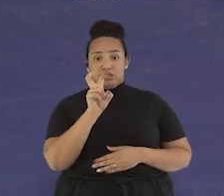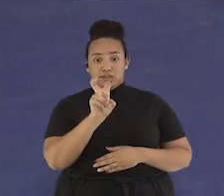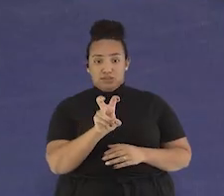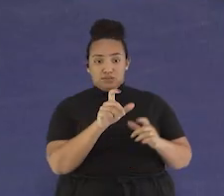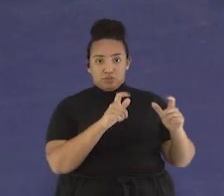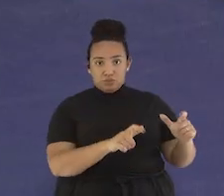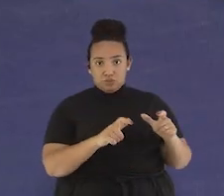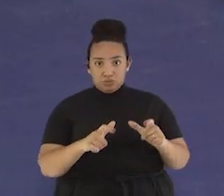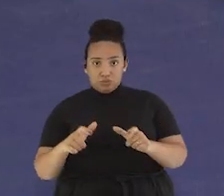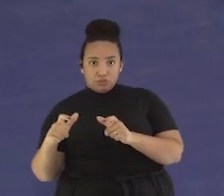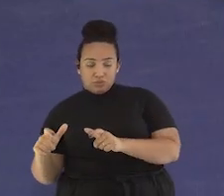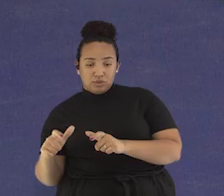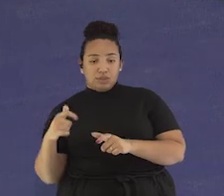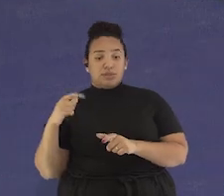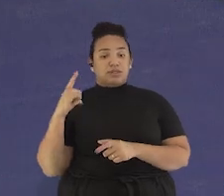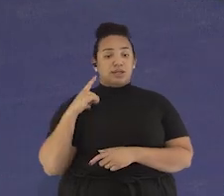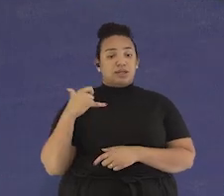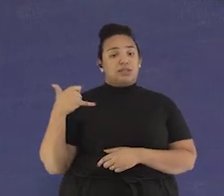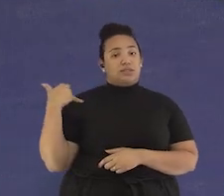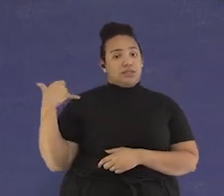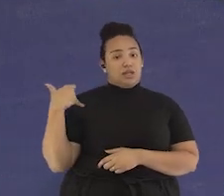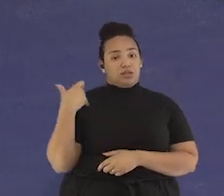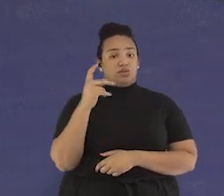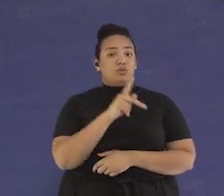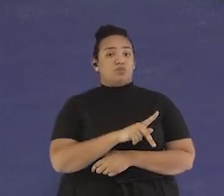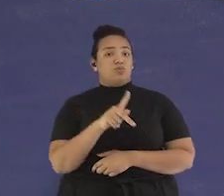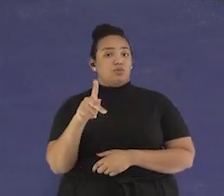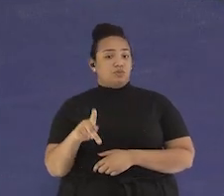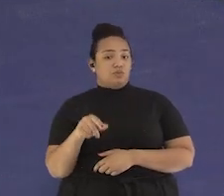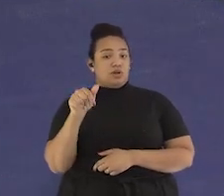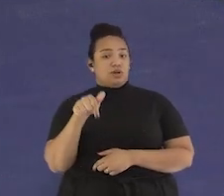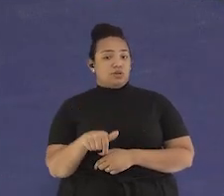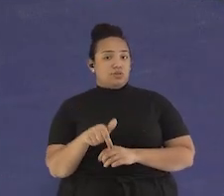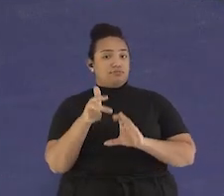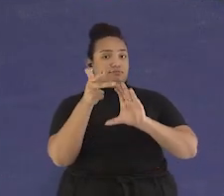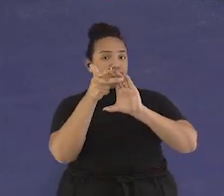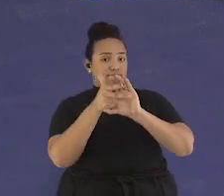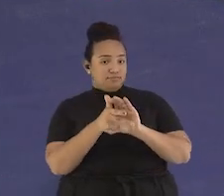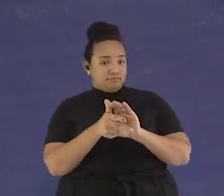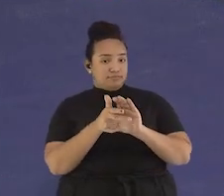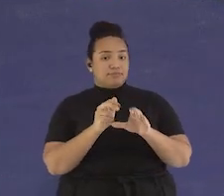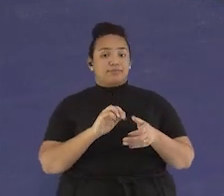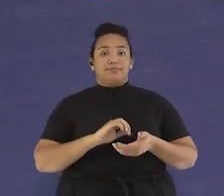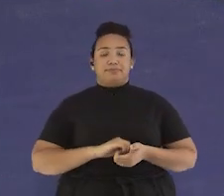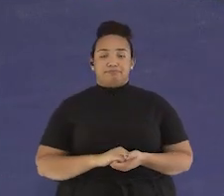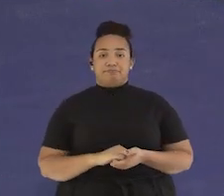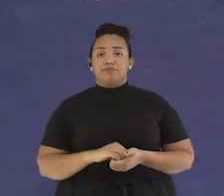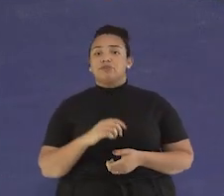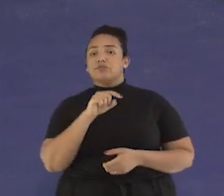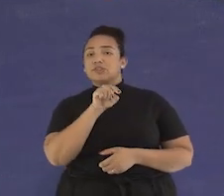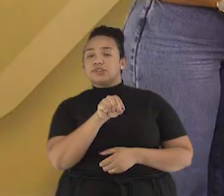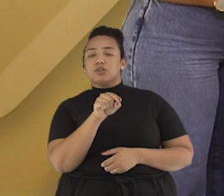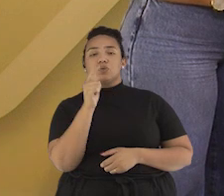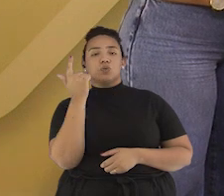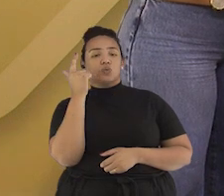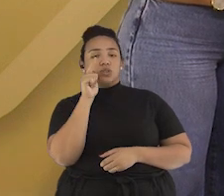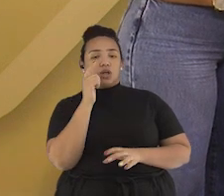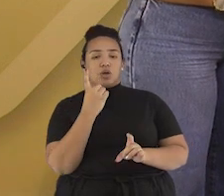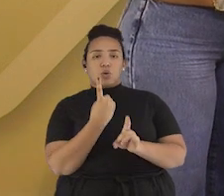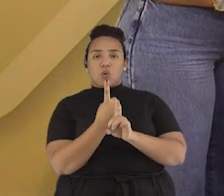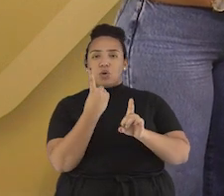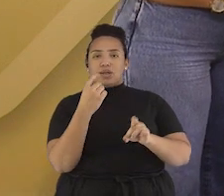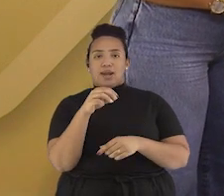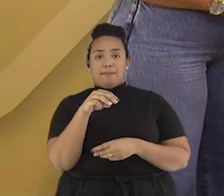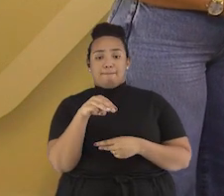aqui eu tenho cinco fichas e nessas fichas estão idades de professores aqui do centro de mídias. Será